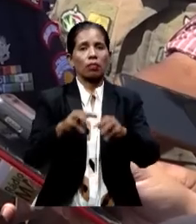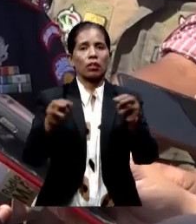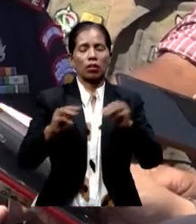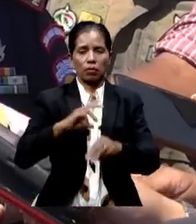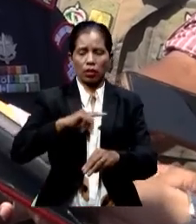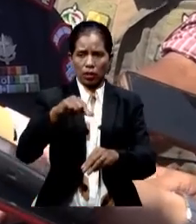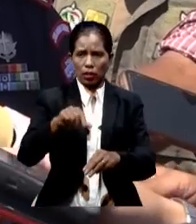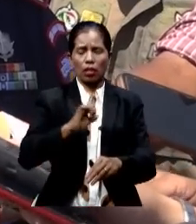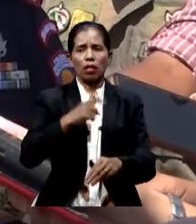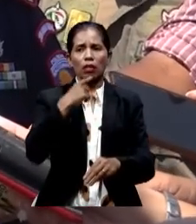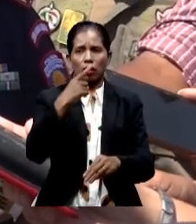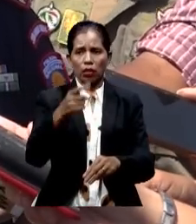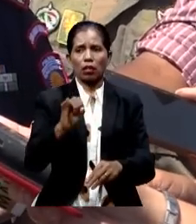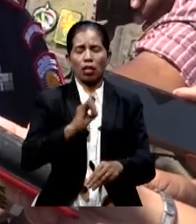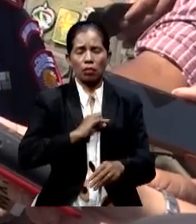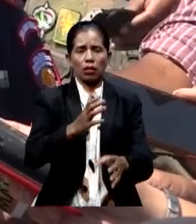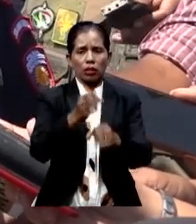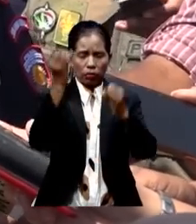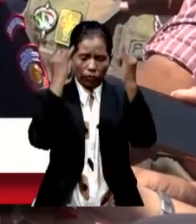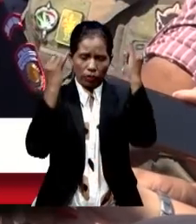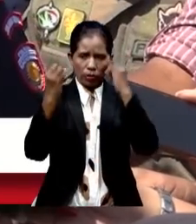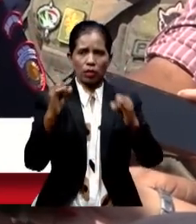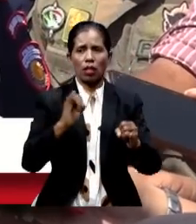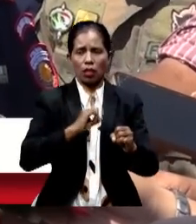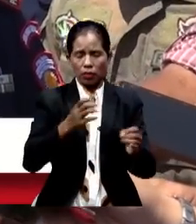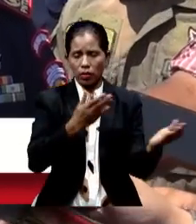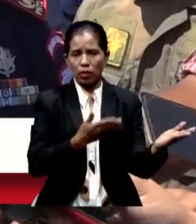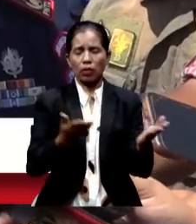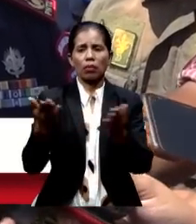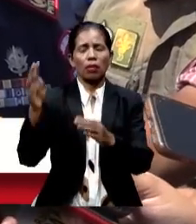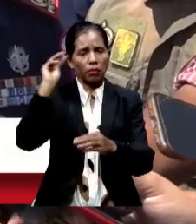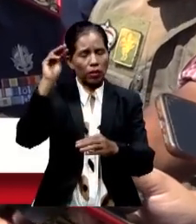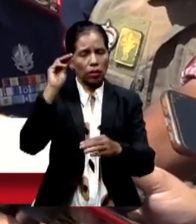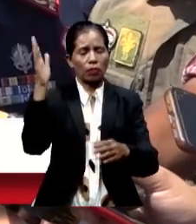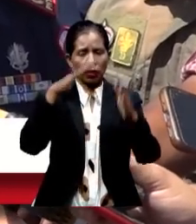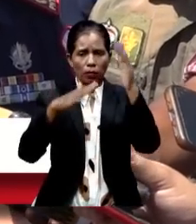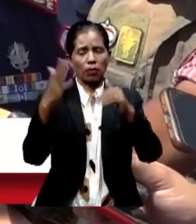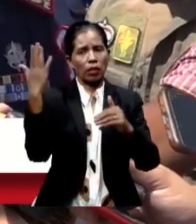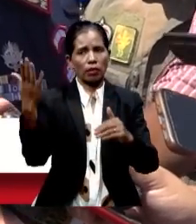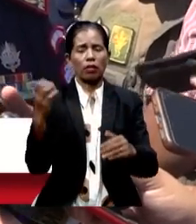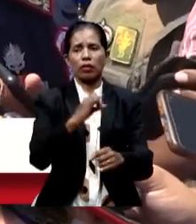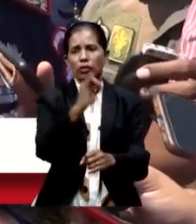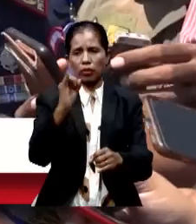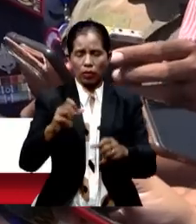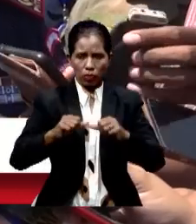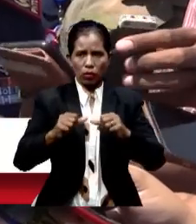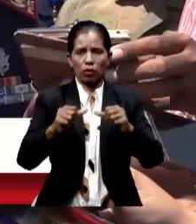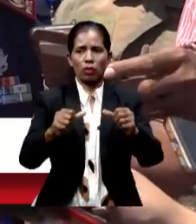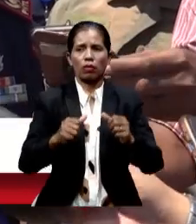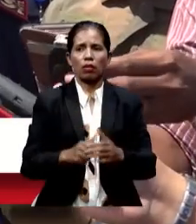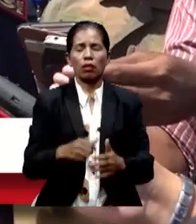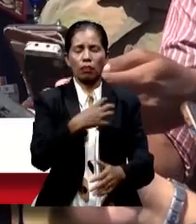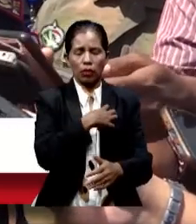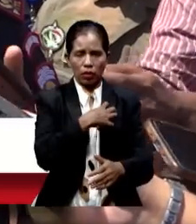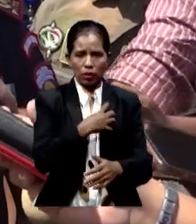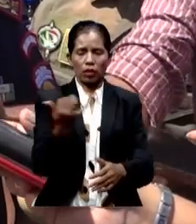Ao até ter bem me deixa algumas informações ainda são algumas transmitir ao ministro acontecimento na mas investigação lá ela e polícia